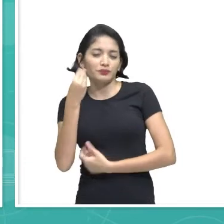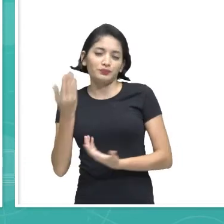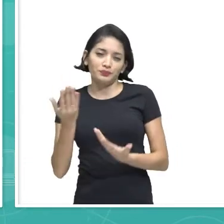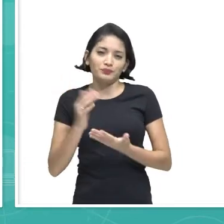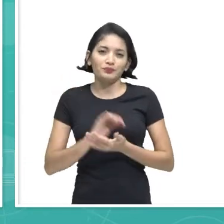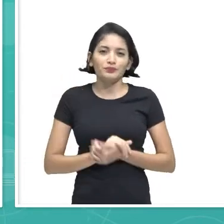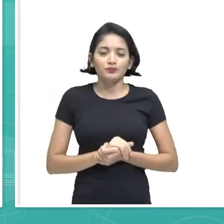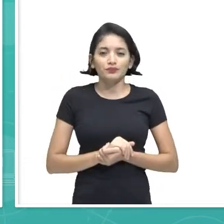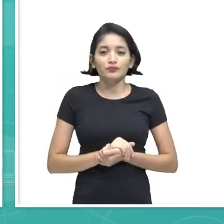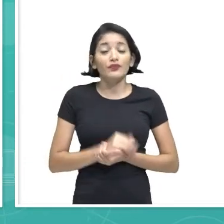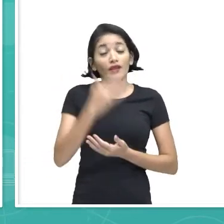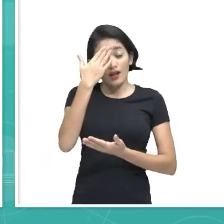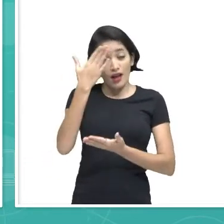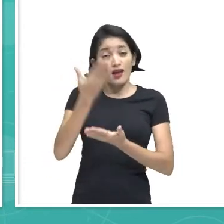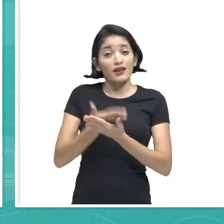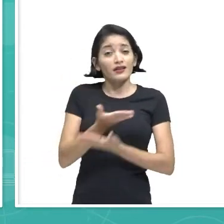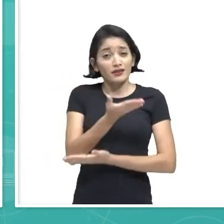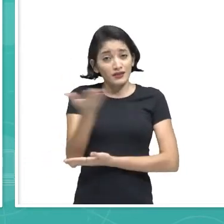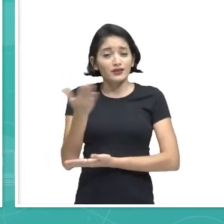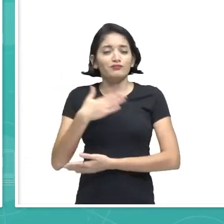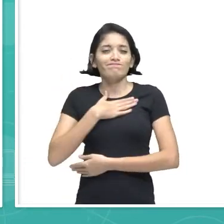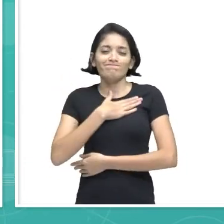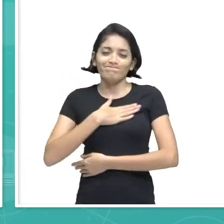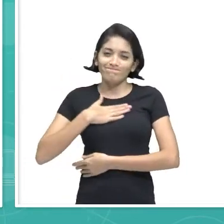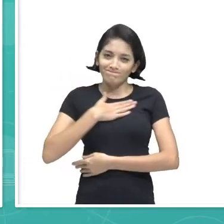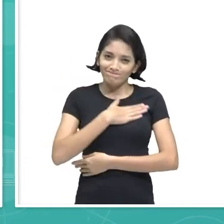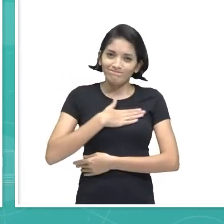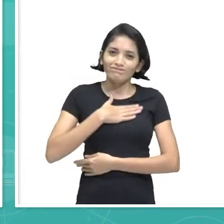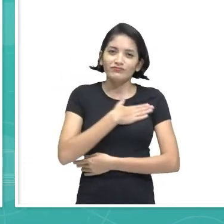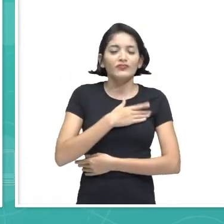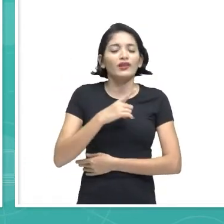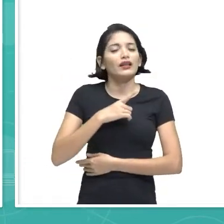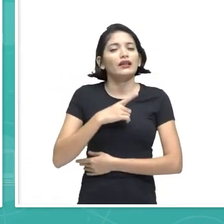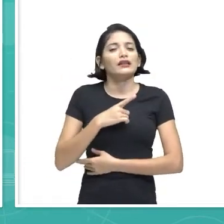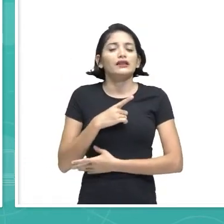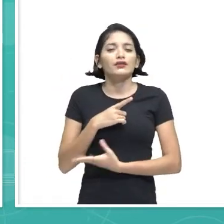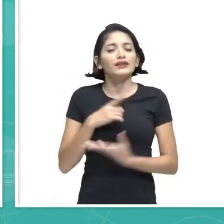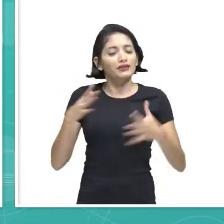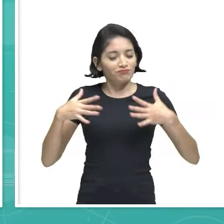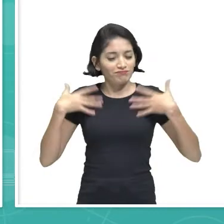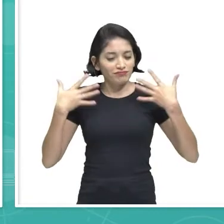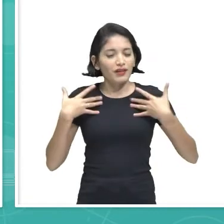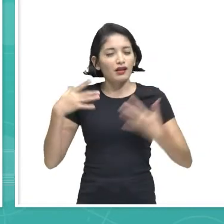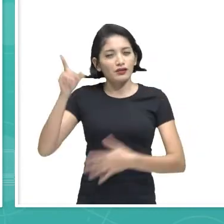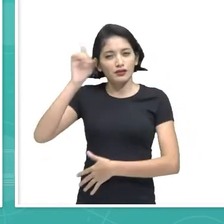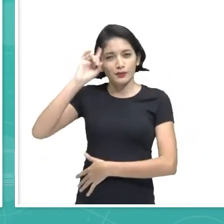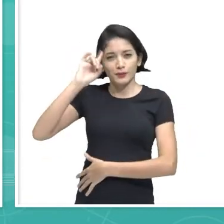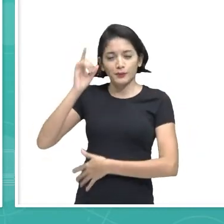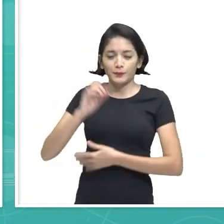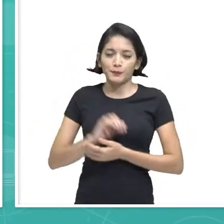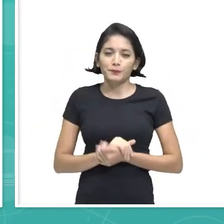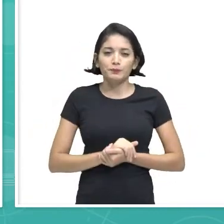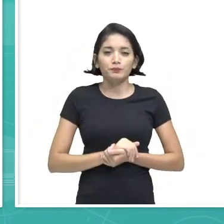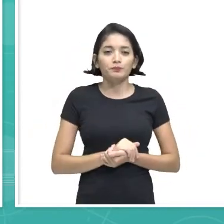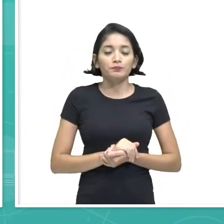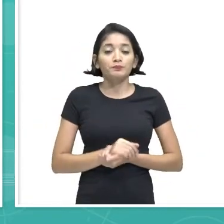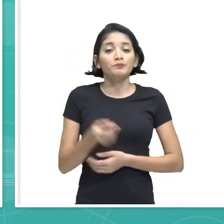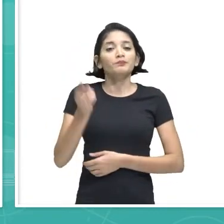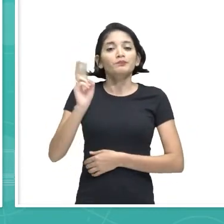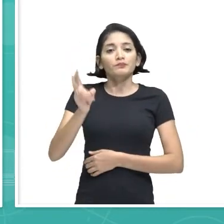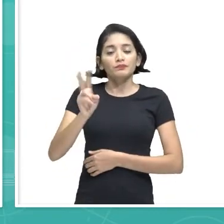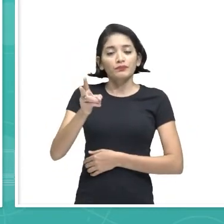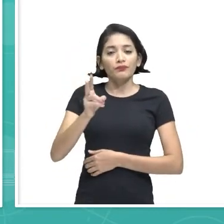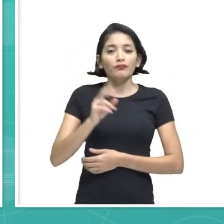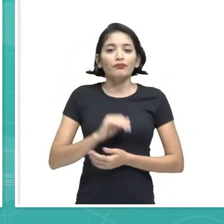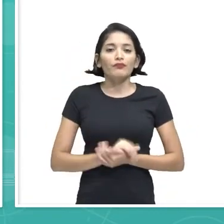musculação. Tenho certeza que vocês vão gostar e vai trazer aí mais ânimo para o seu dia a dia. Prosseguindo,